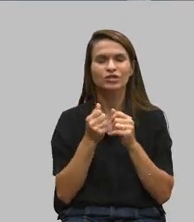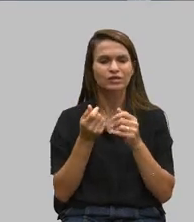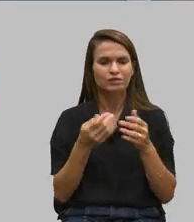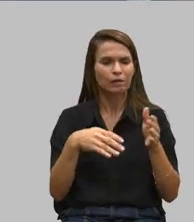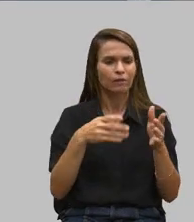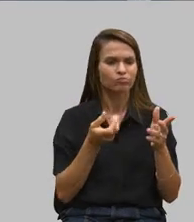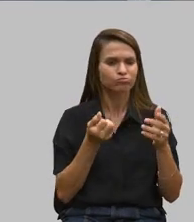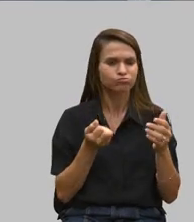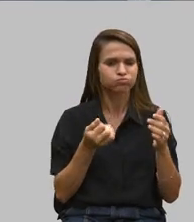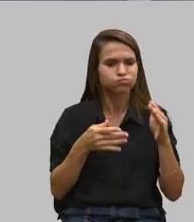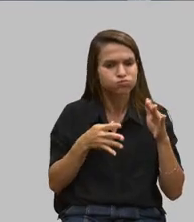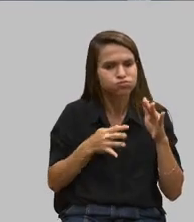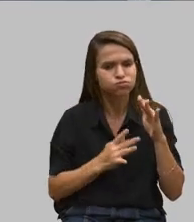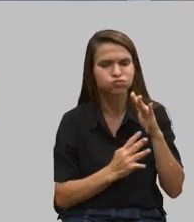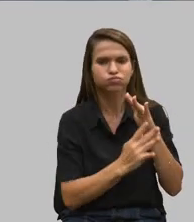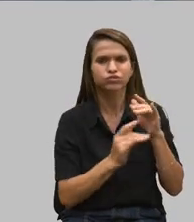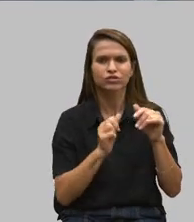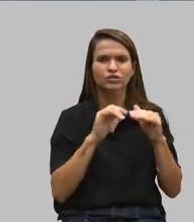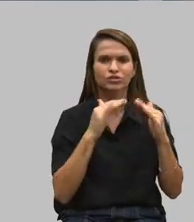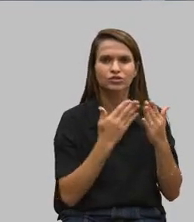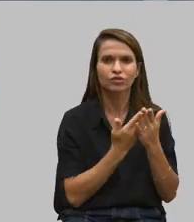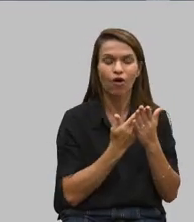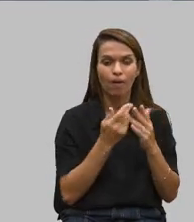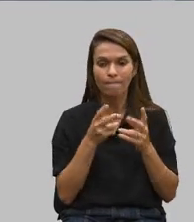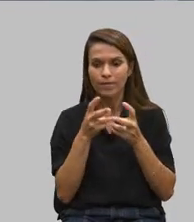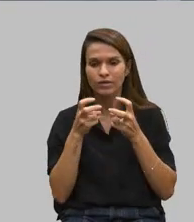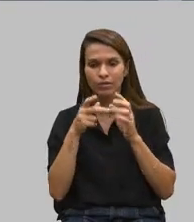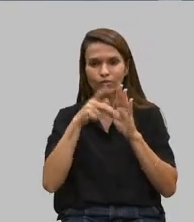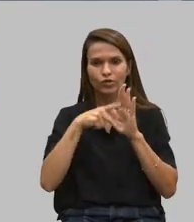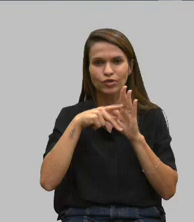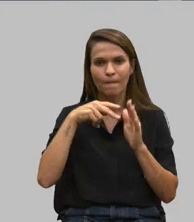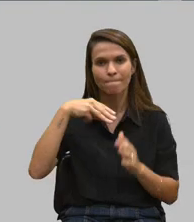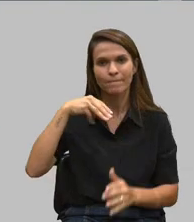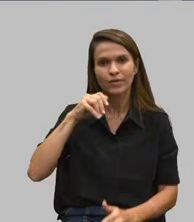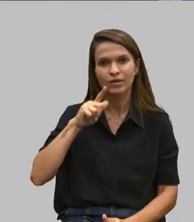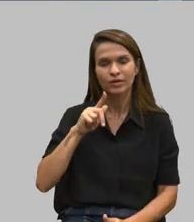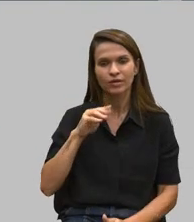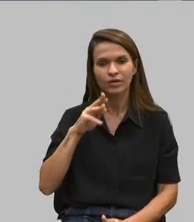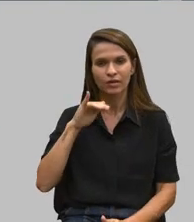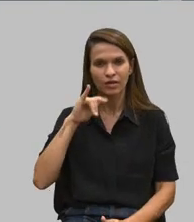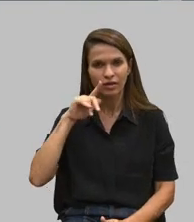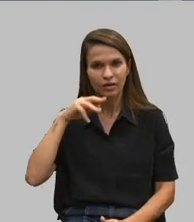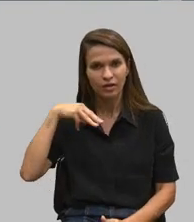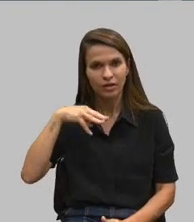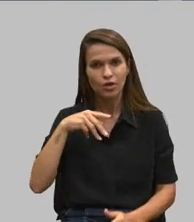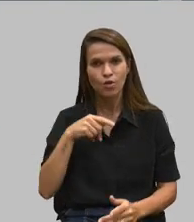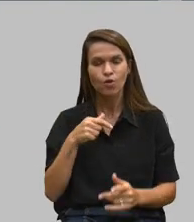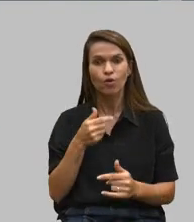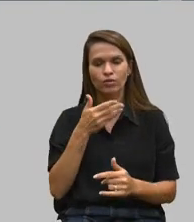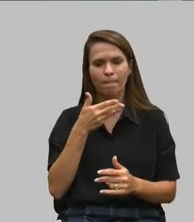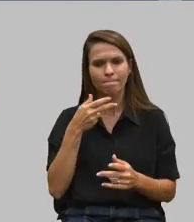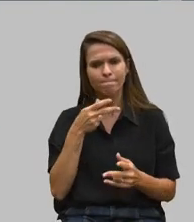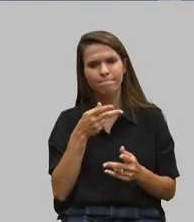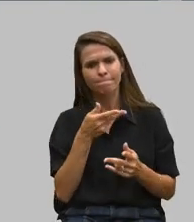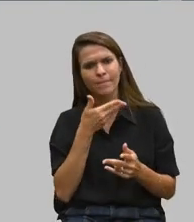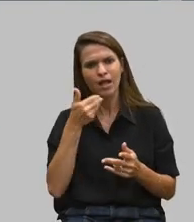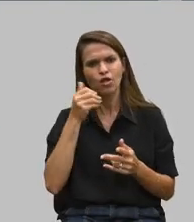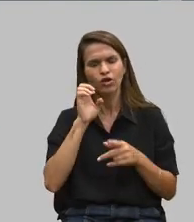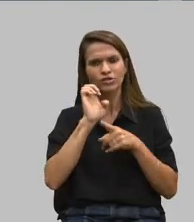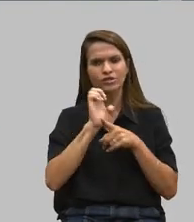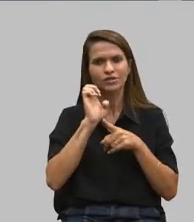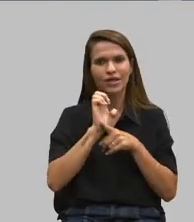desses ataques e ver um projeto como miguelin e ver Minas Gerais sendo a melhor nota a melhor pontuação do Brasil na